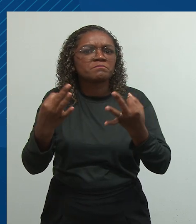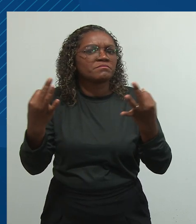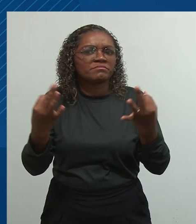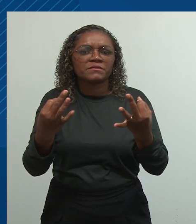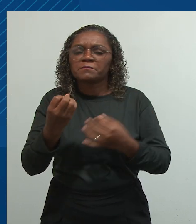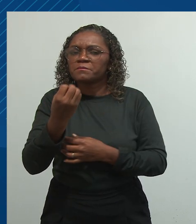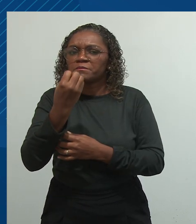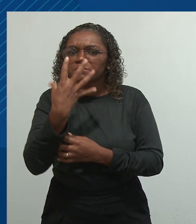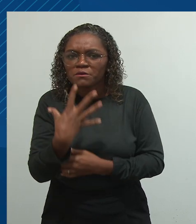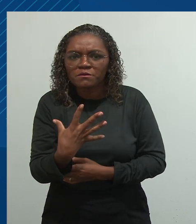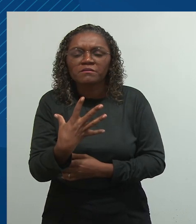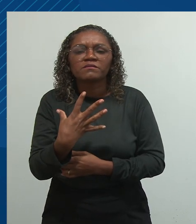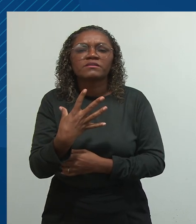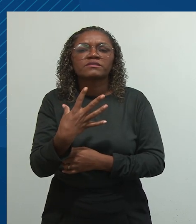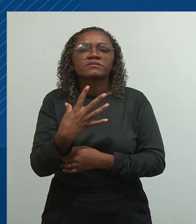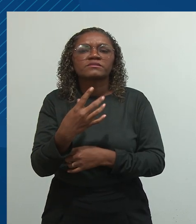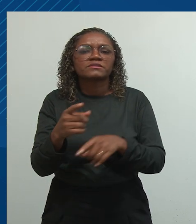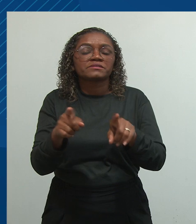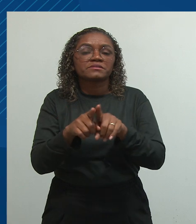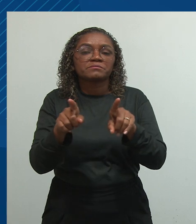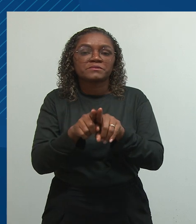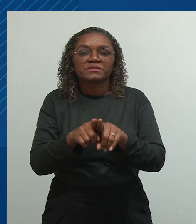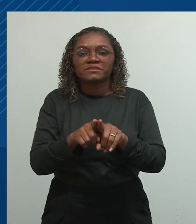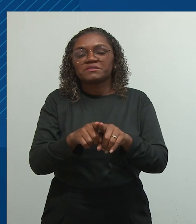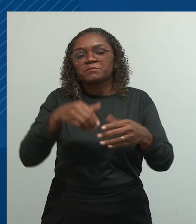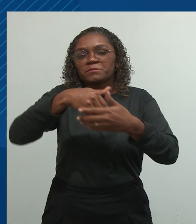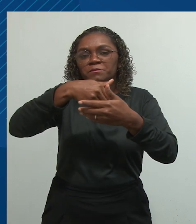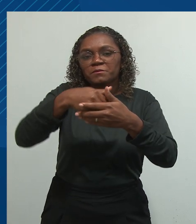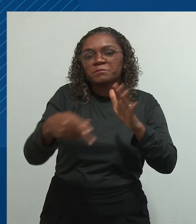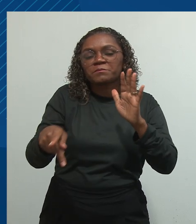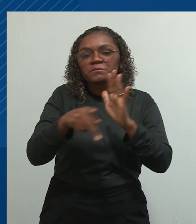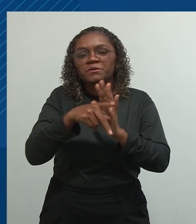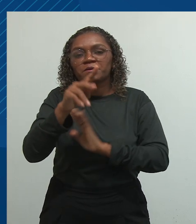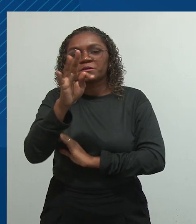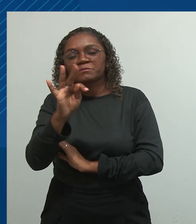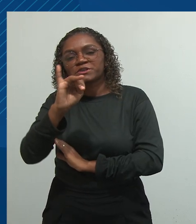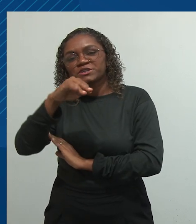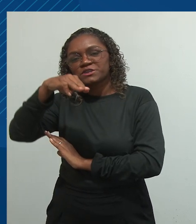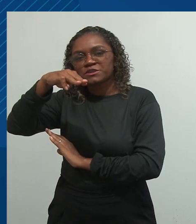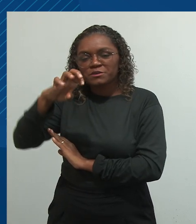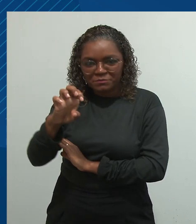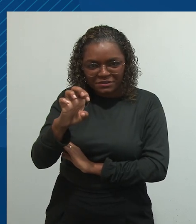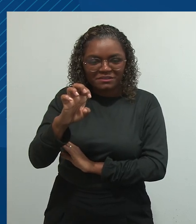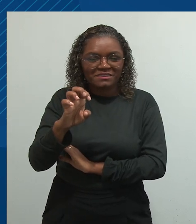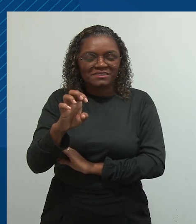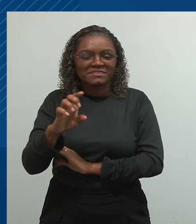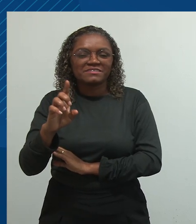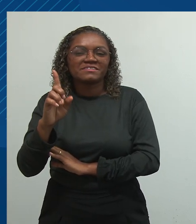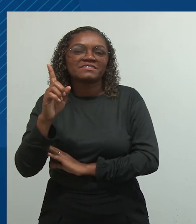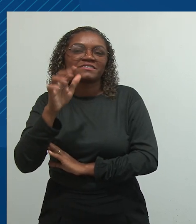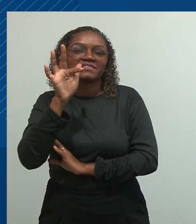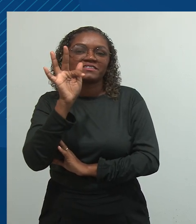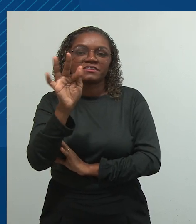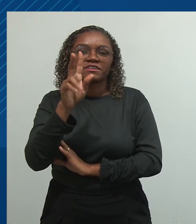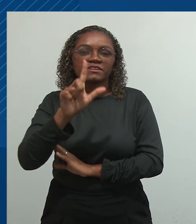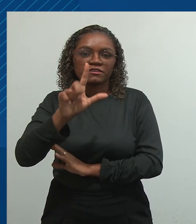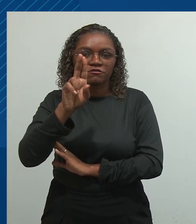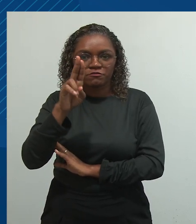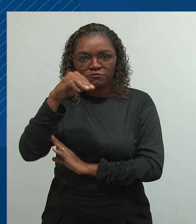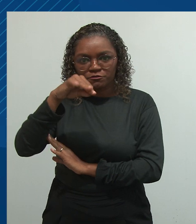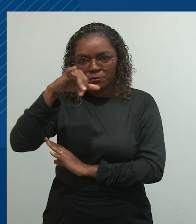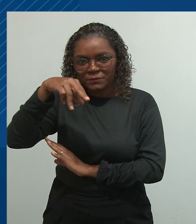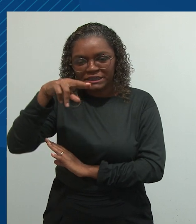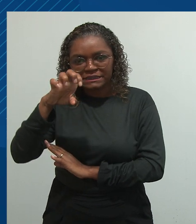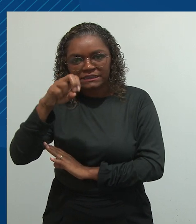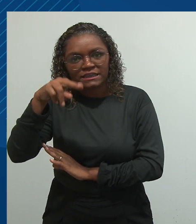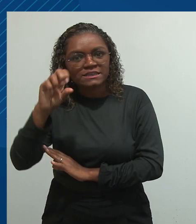muito boa. E sobretudo os jogos do Fluminense, que ele era fluminense, então também tem um grau de subjetividade. É a mesma coisa quando é aquele